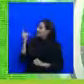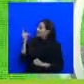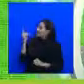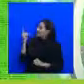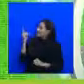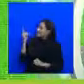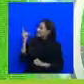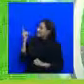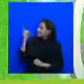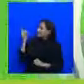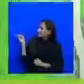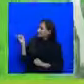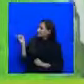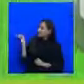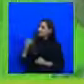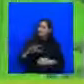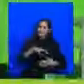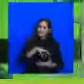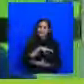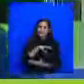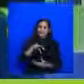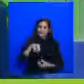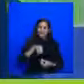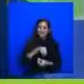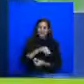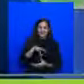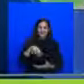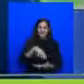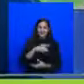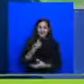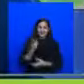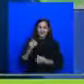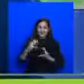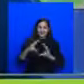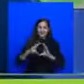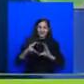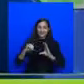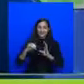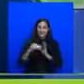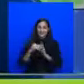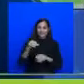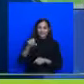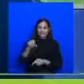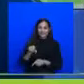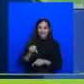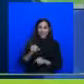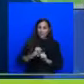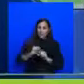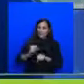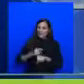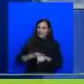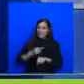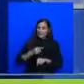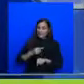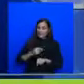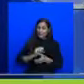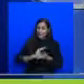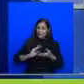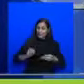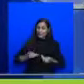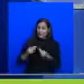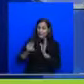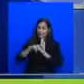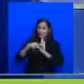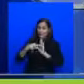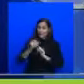posicionada, valendo. Globo recarregado, embaralhando 10 bolas numeradas de 0 a 9. Pode ser agora. Este prêmio pode